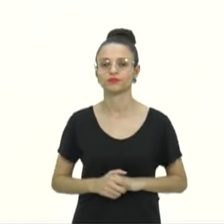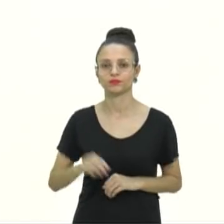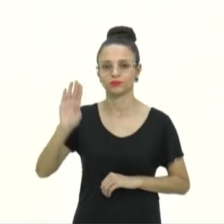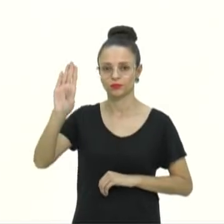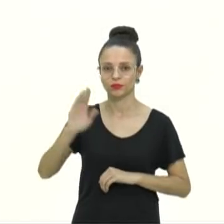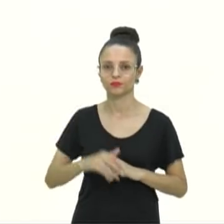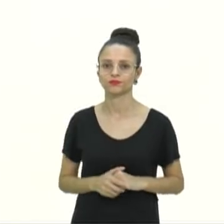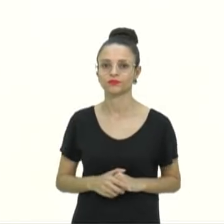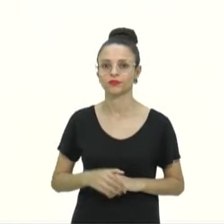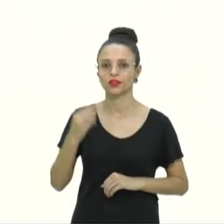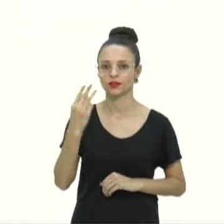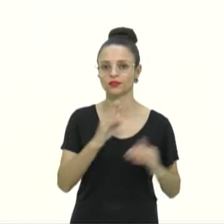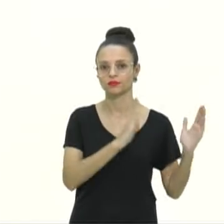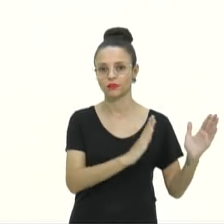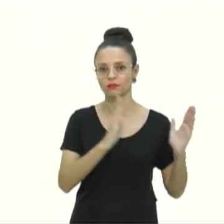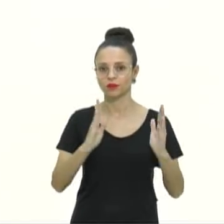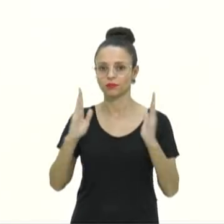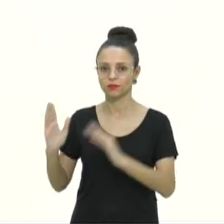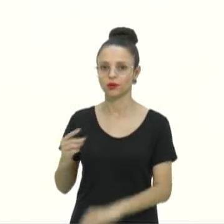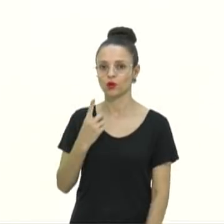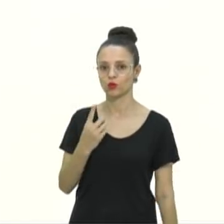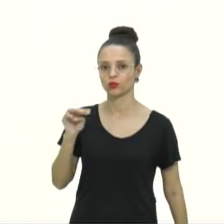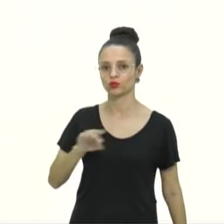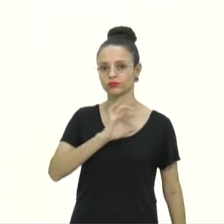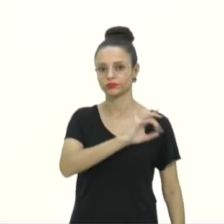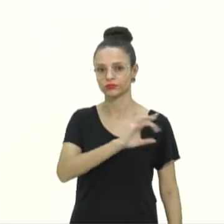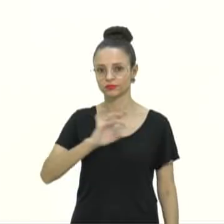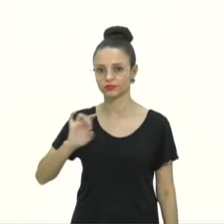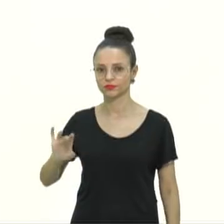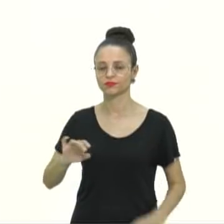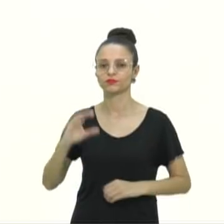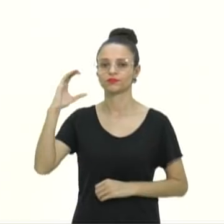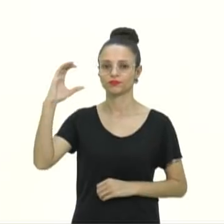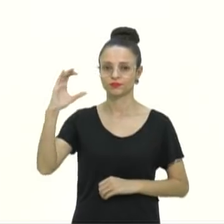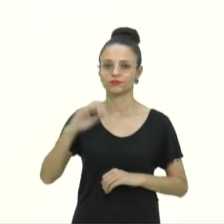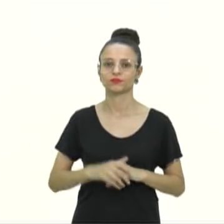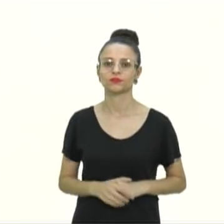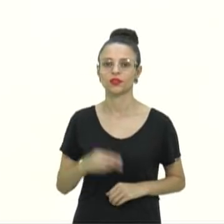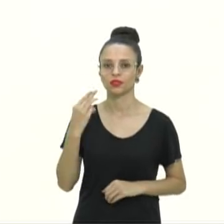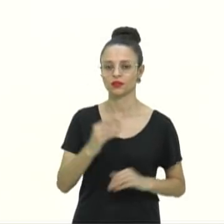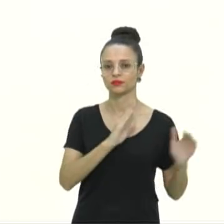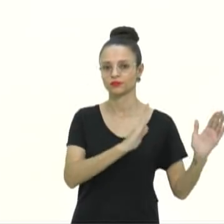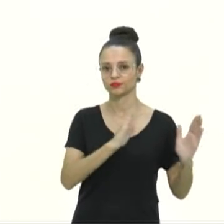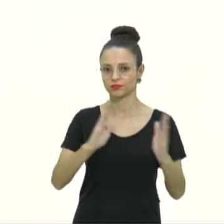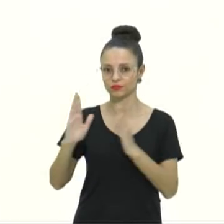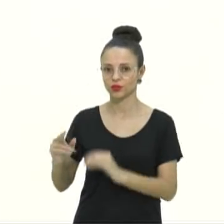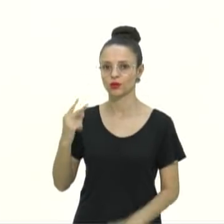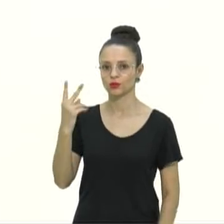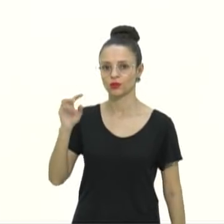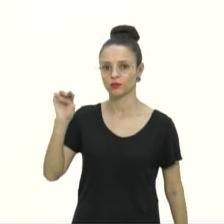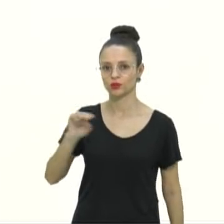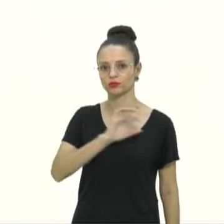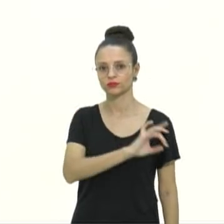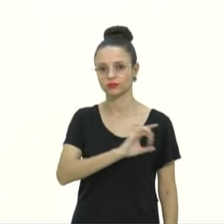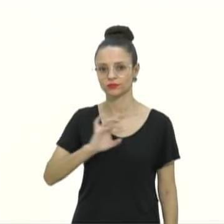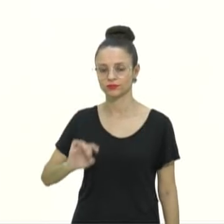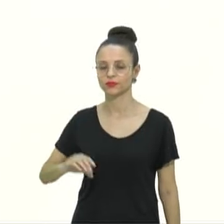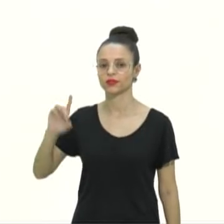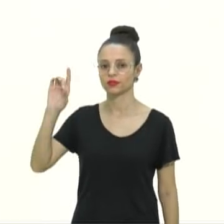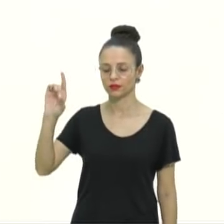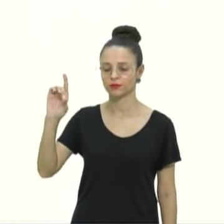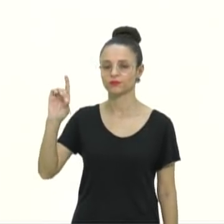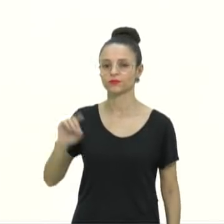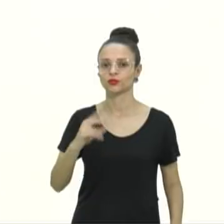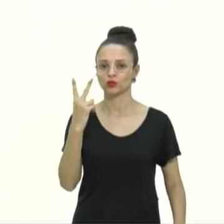Letra B, 3 rounds de 1 minuto cada. Letra C, 3 rounds de 2 minutos cada. Ou letra